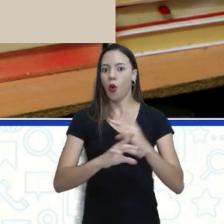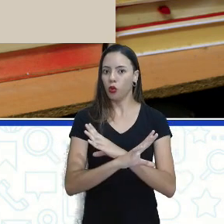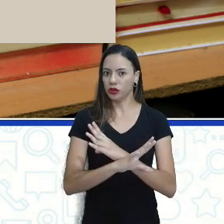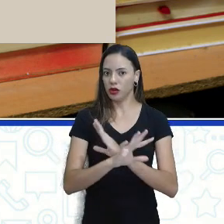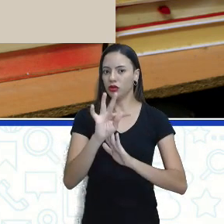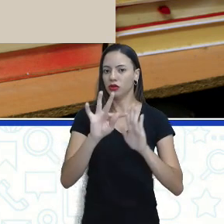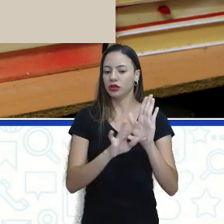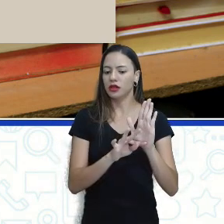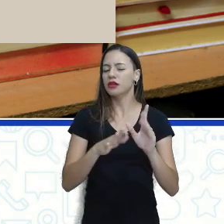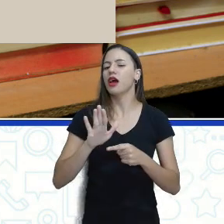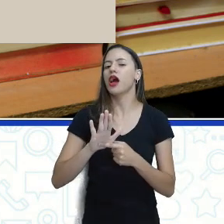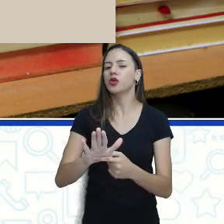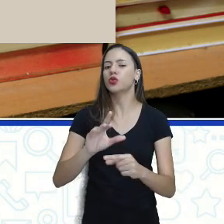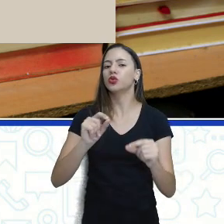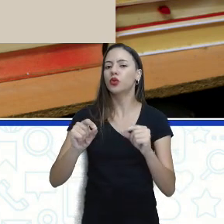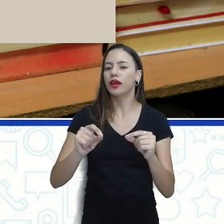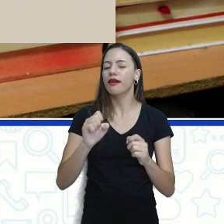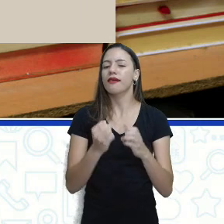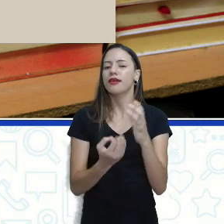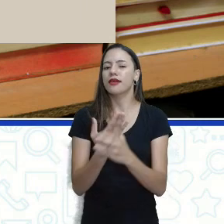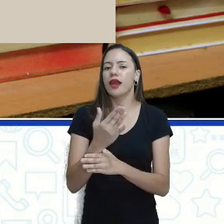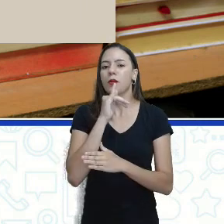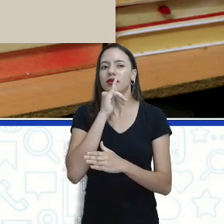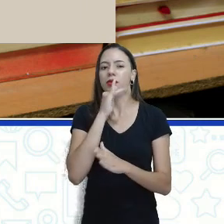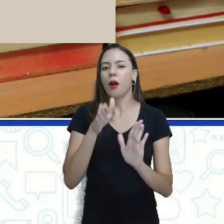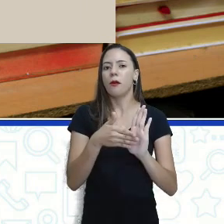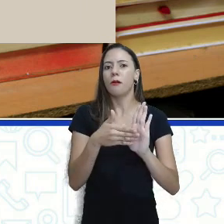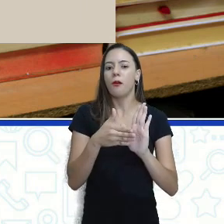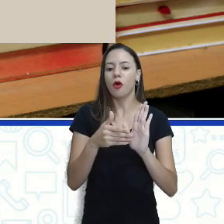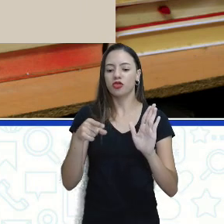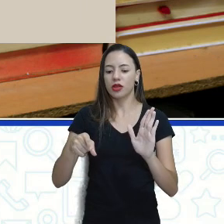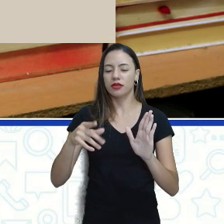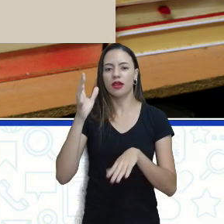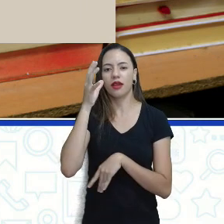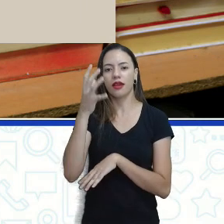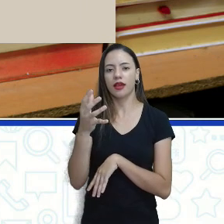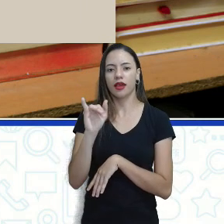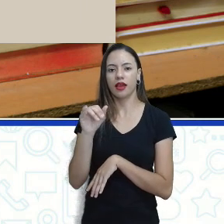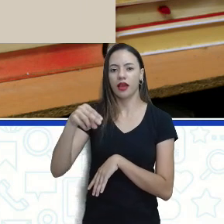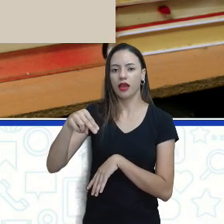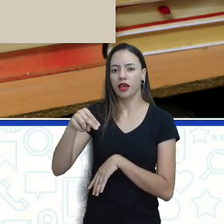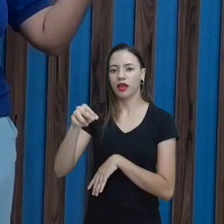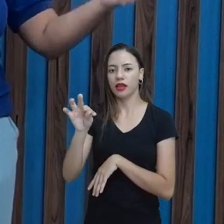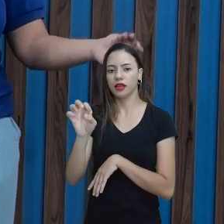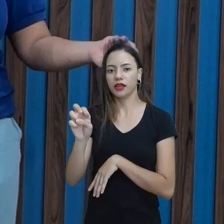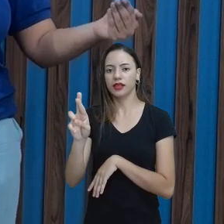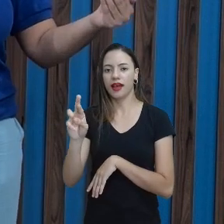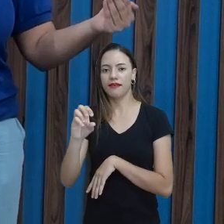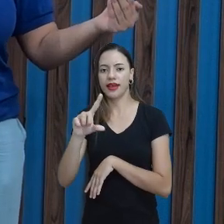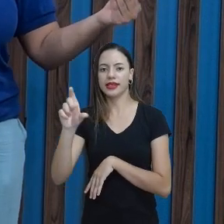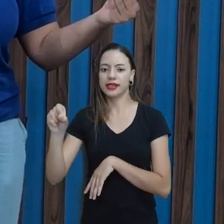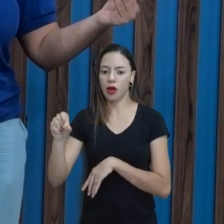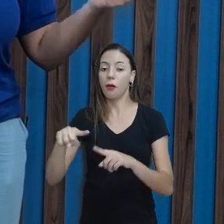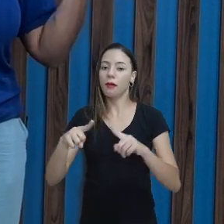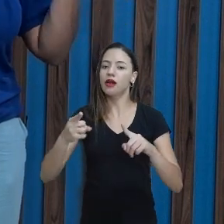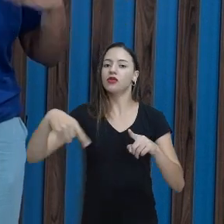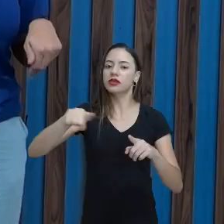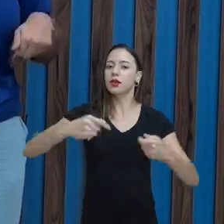elaboração da proposta de intervenção. Mas lembrando que a citação deve ser trabalhada no texto,